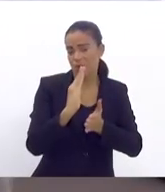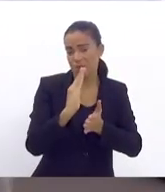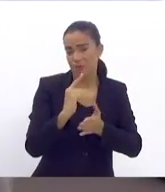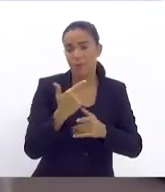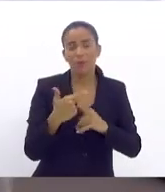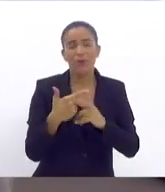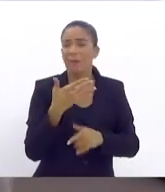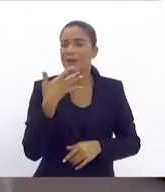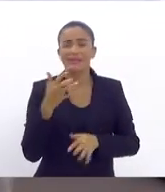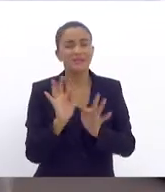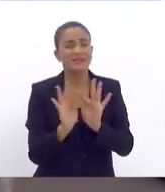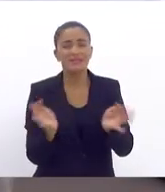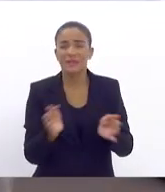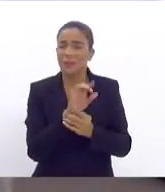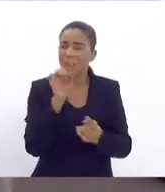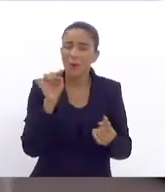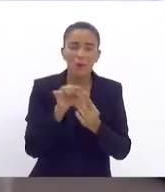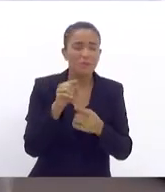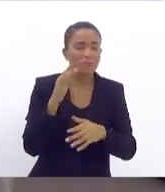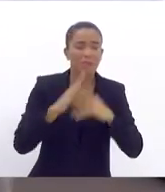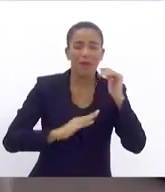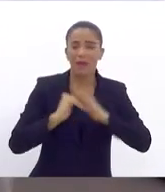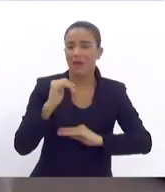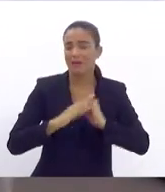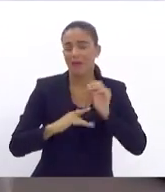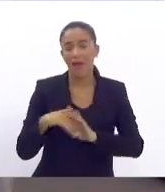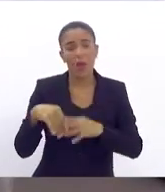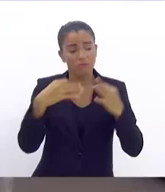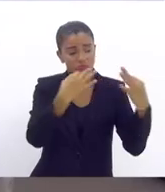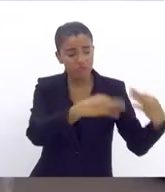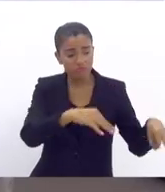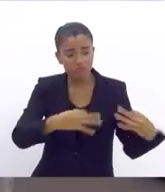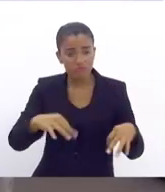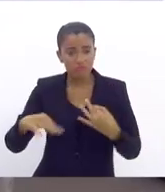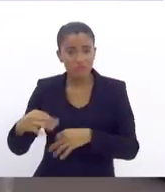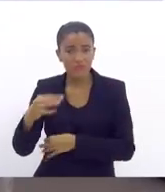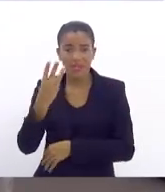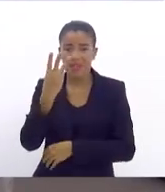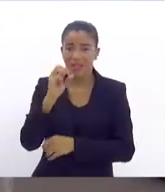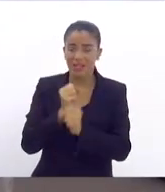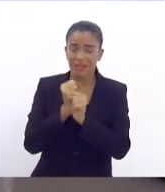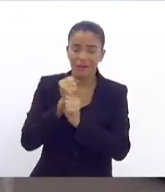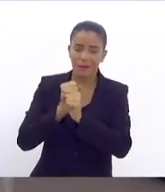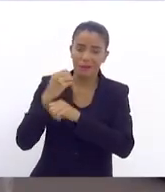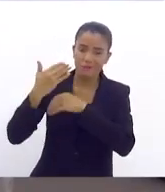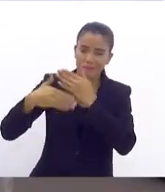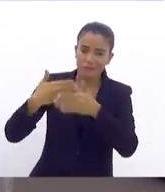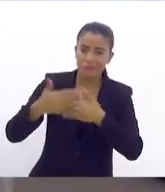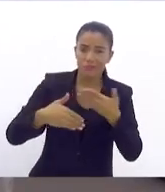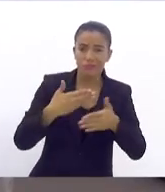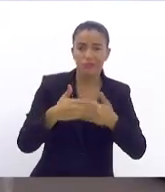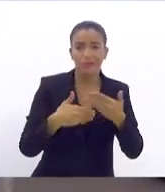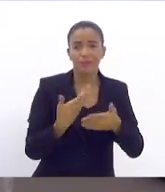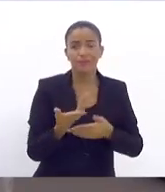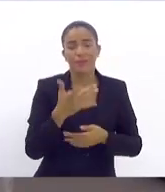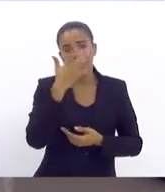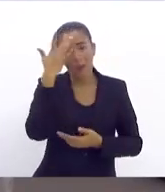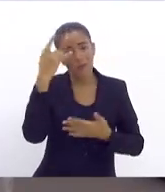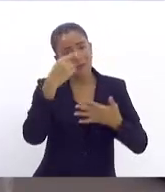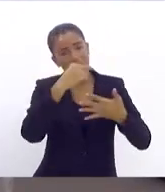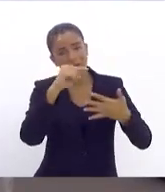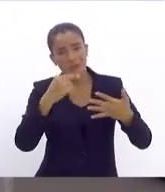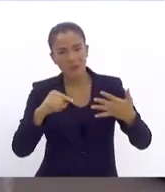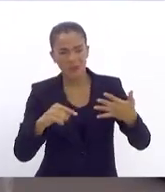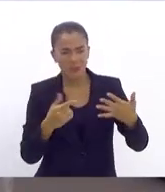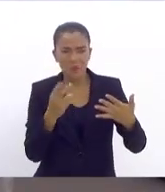essa é muito mais simples, objetiva e prática, é o que tem dado certo nos últimos 30 anos. As outras usam critérios que nem se